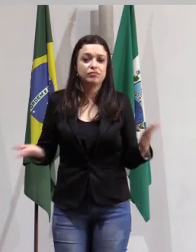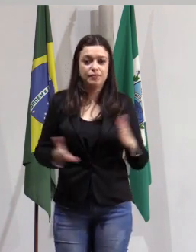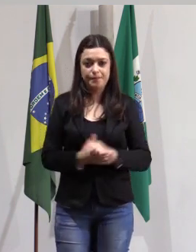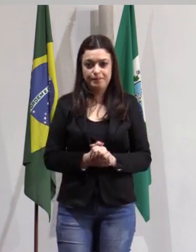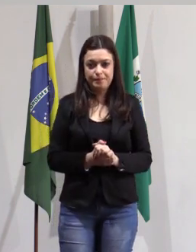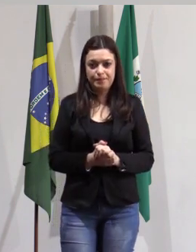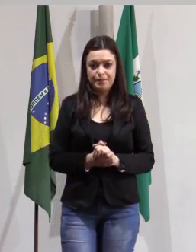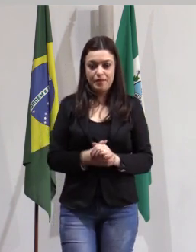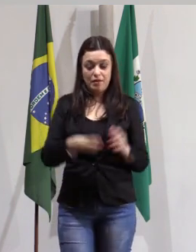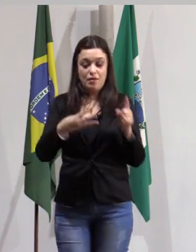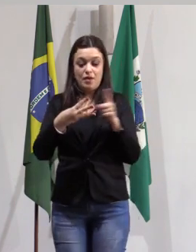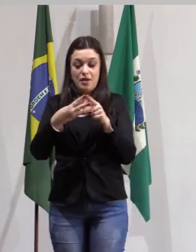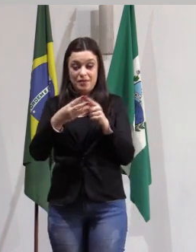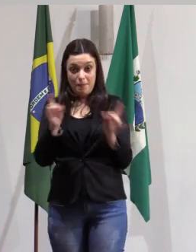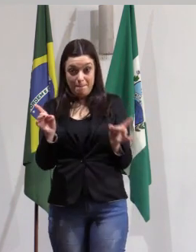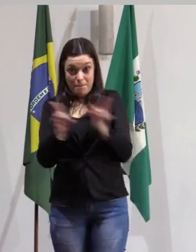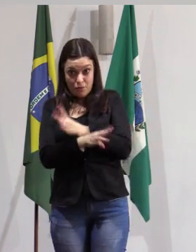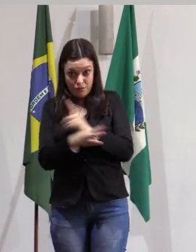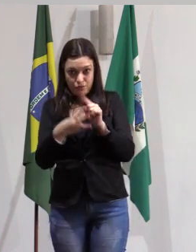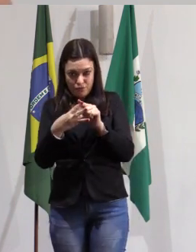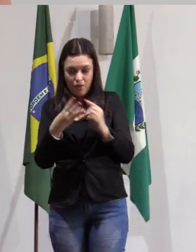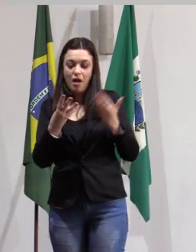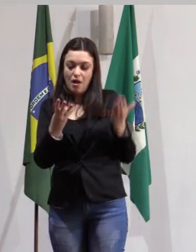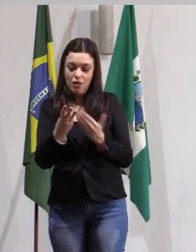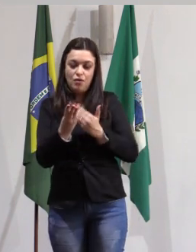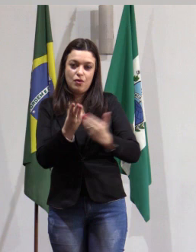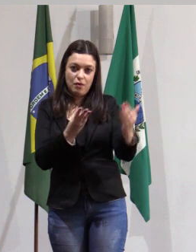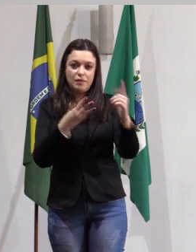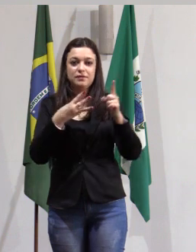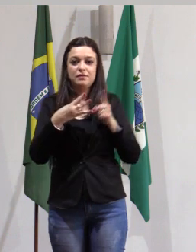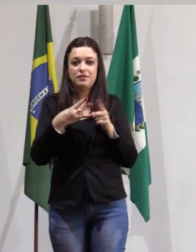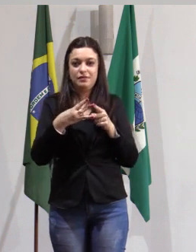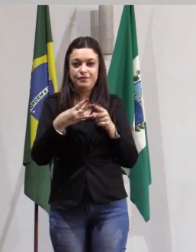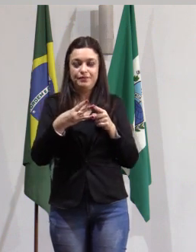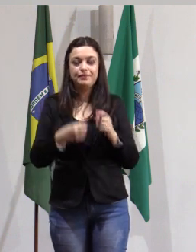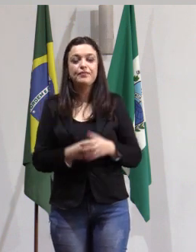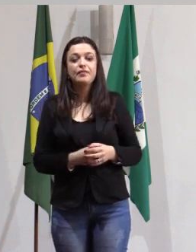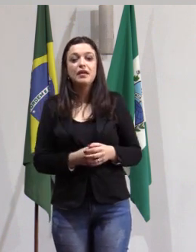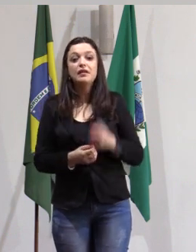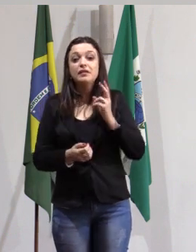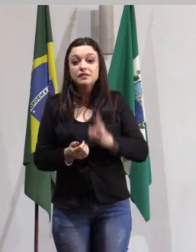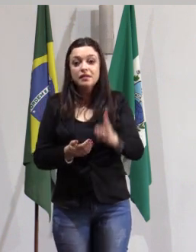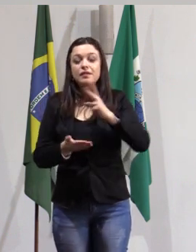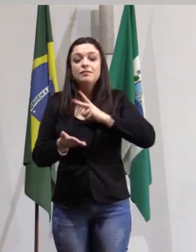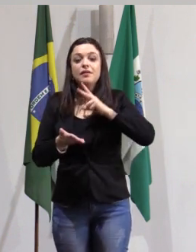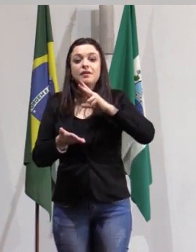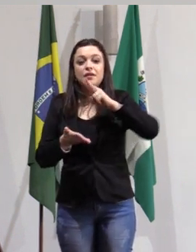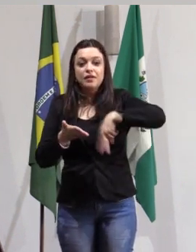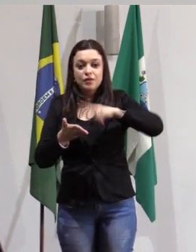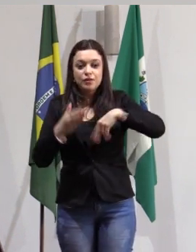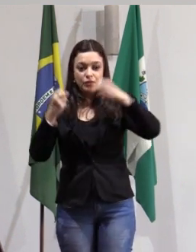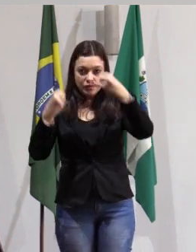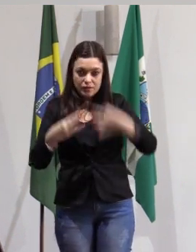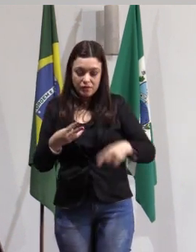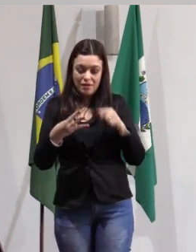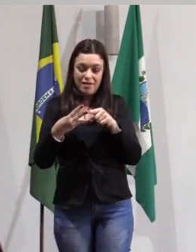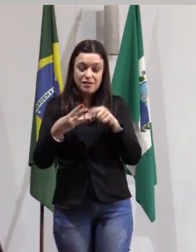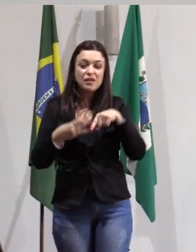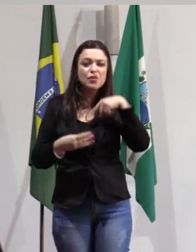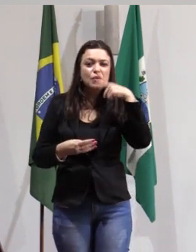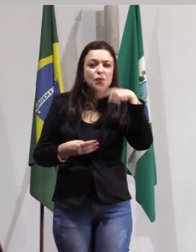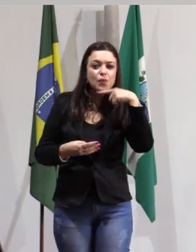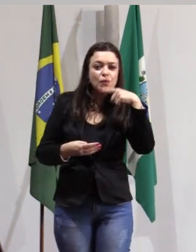Colocados os problemas, eu quero passar, sempre, enfim, na nossa leitura, a essa parte das dúvidas,